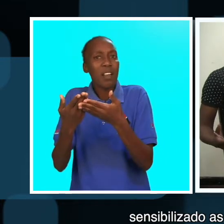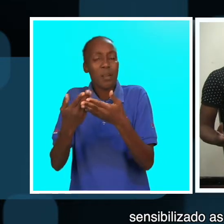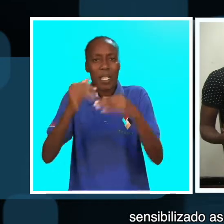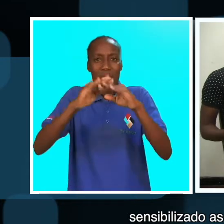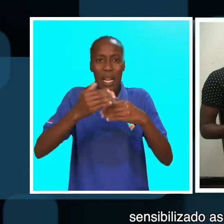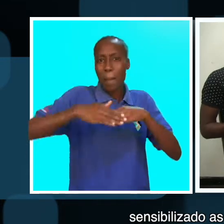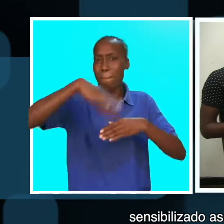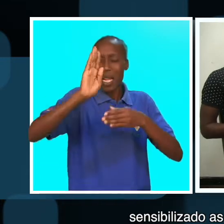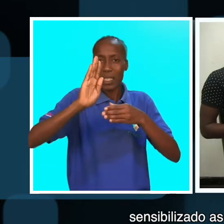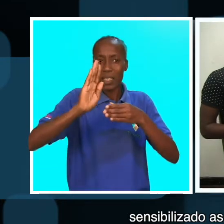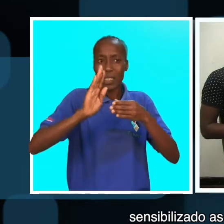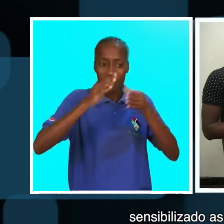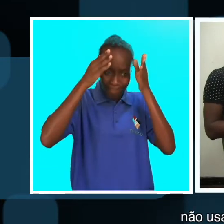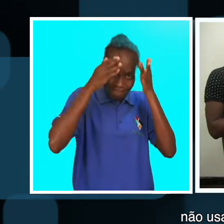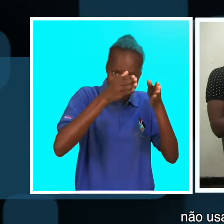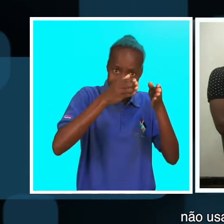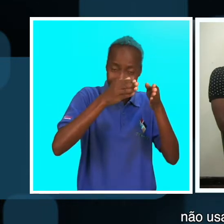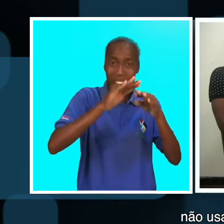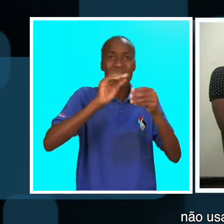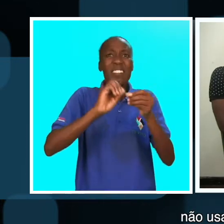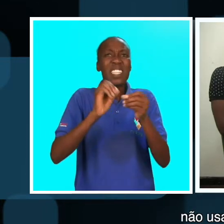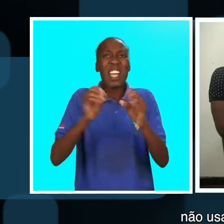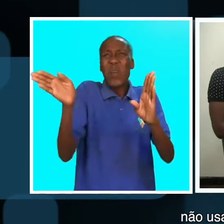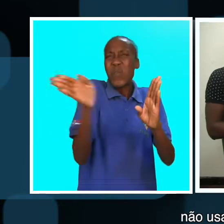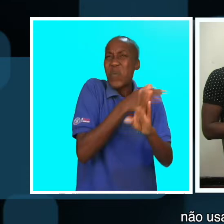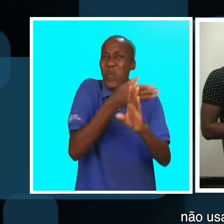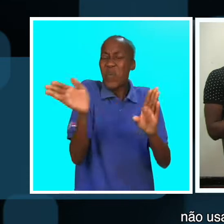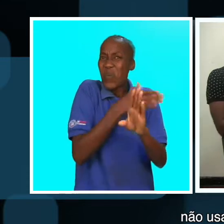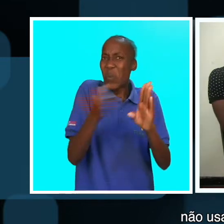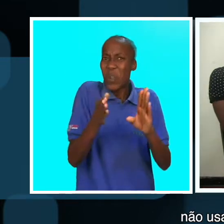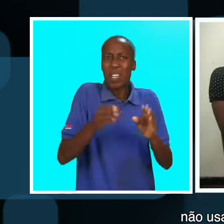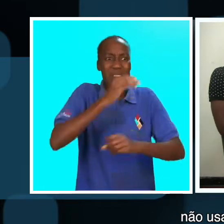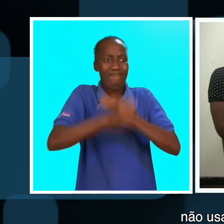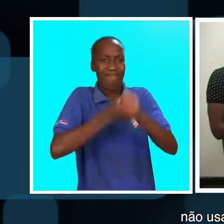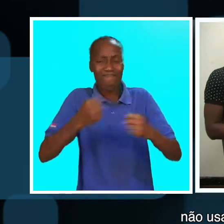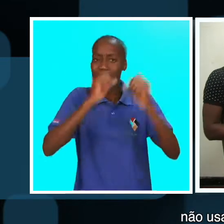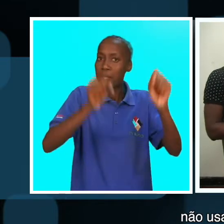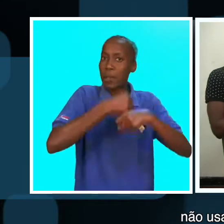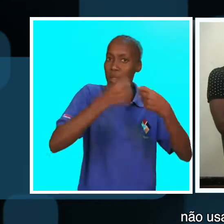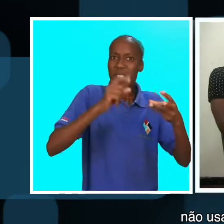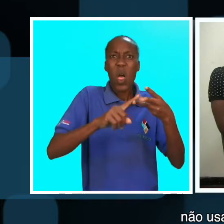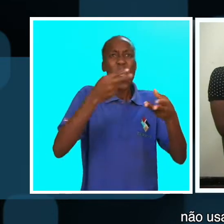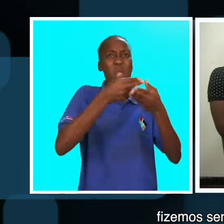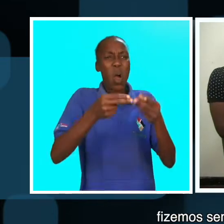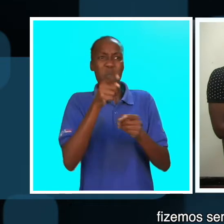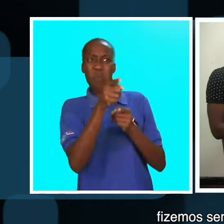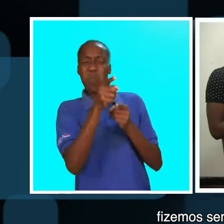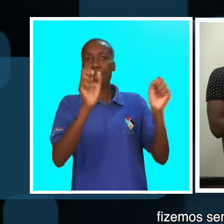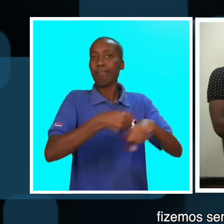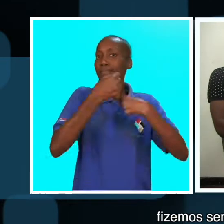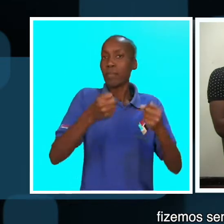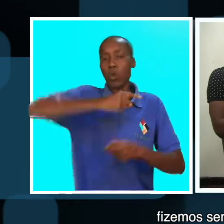receptivas para o usuário de saúde mental Não usarem de violência Não amarrarem Não chamarem nomes